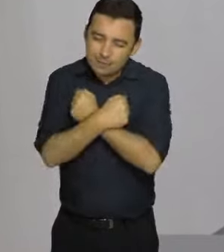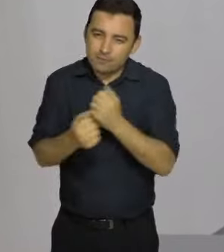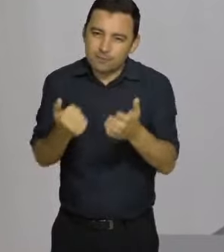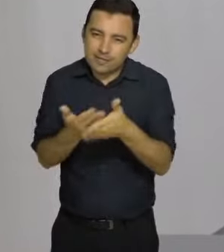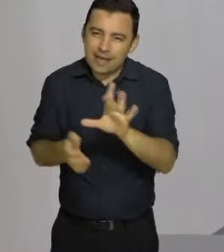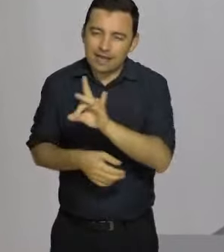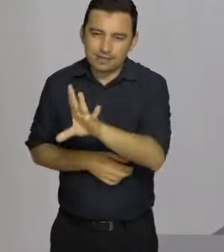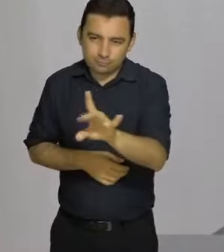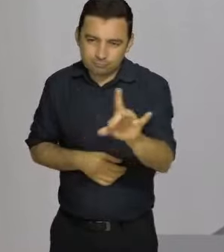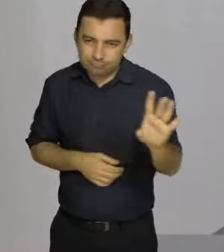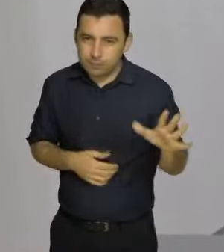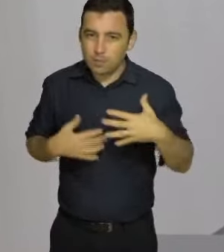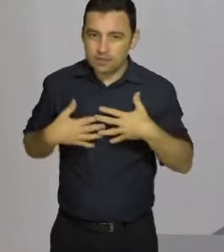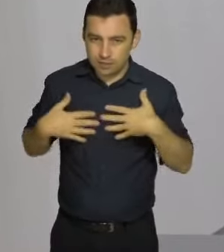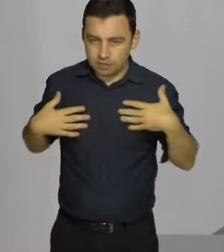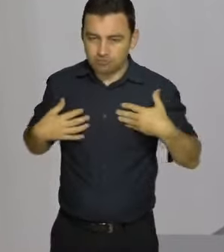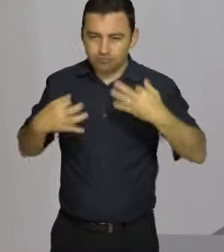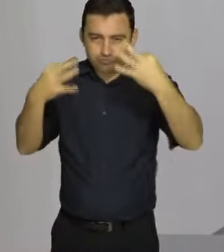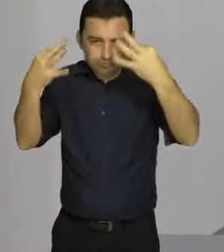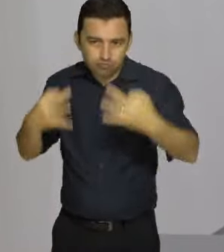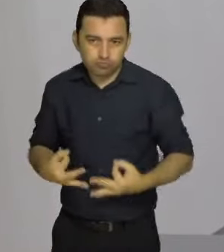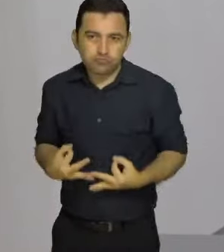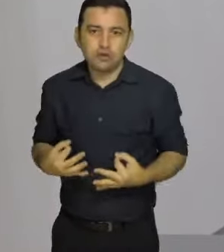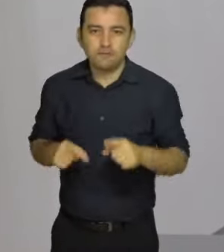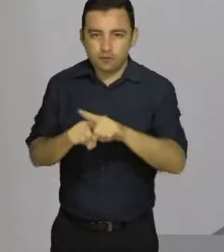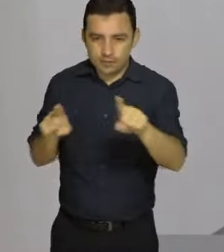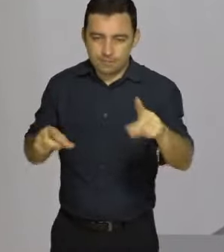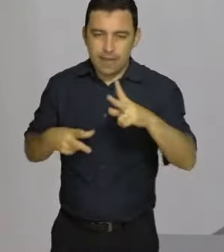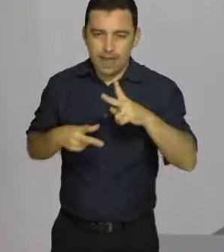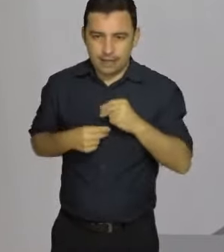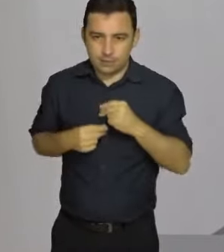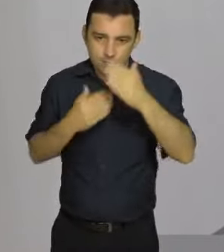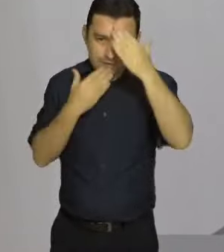A homenagem foi justíssima, porque vocês merecem. Muito obrigado.